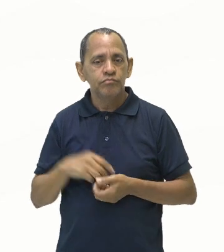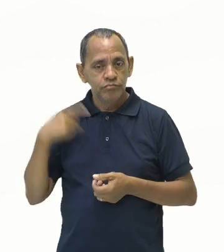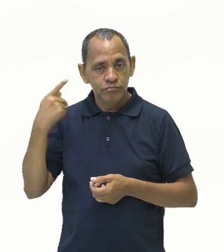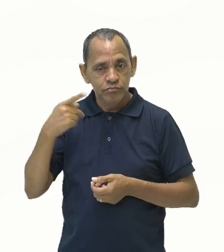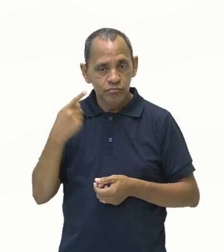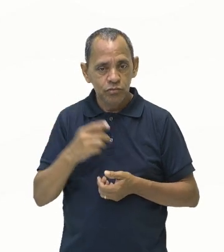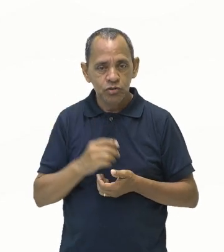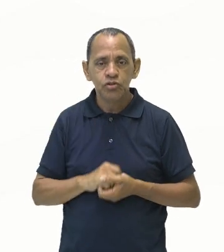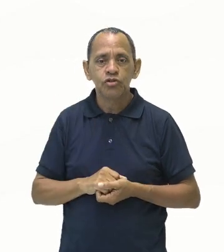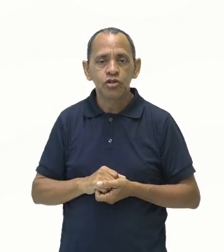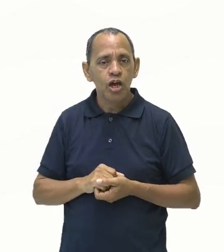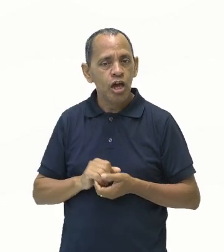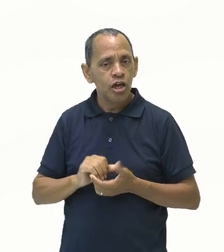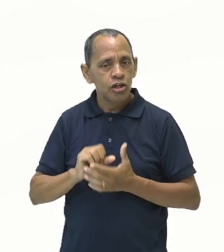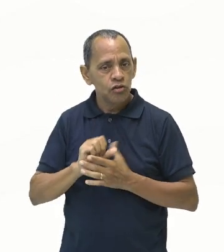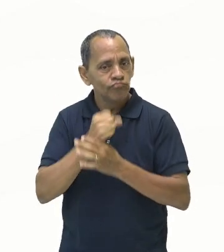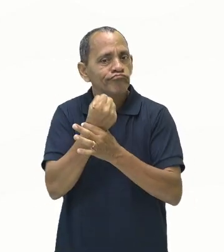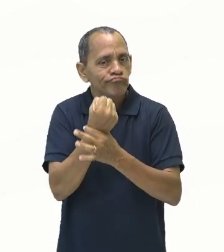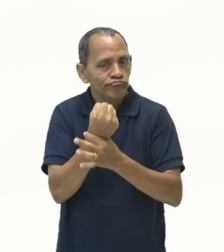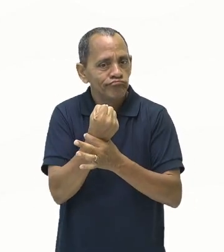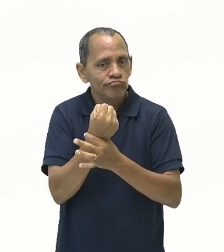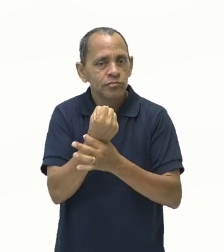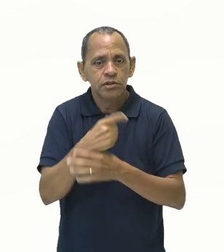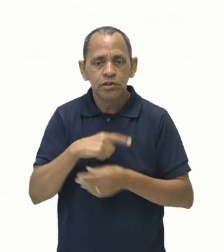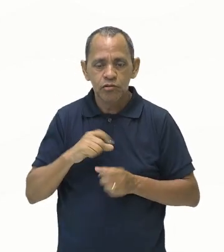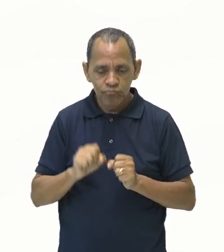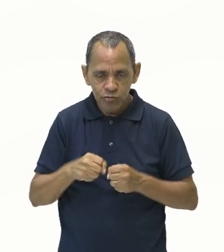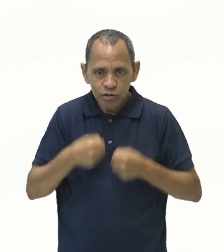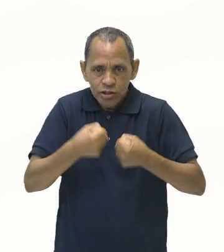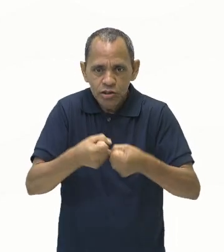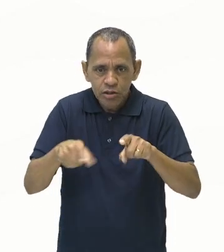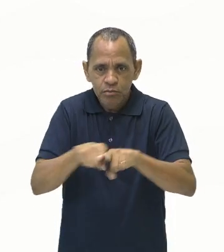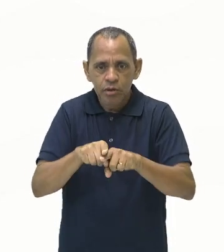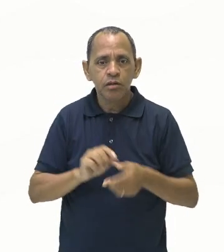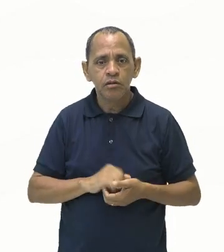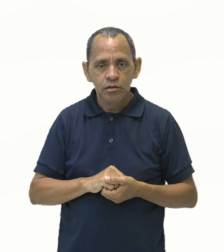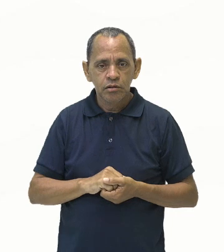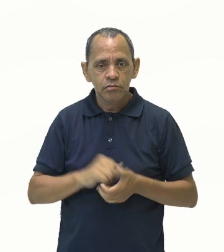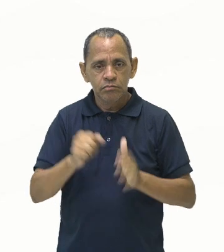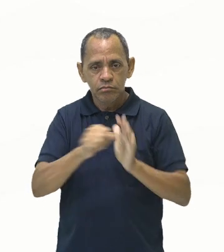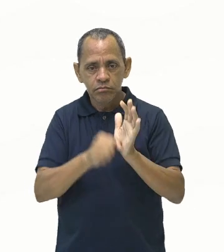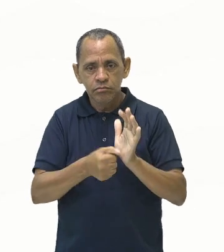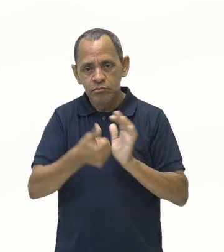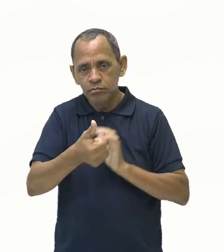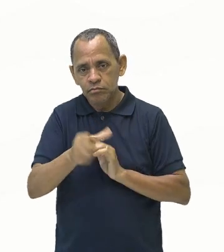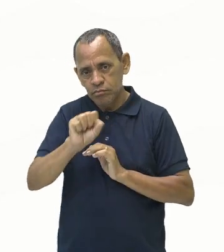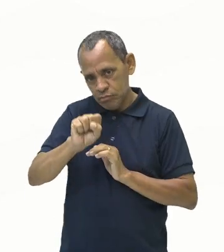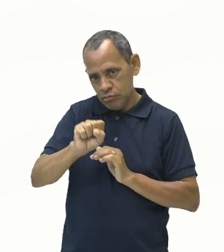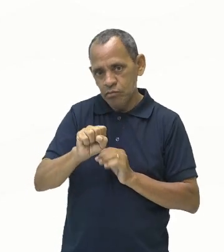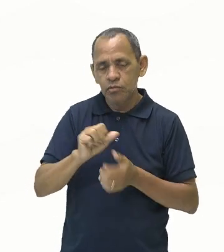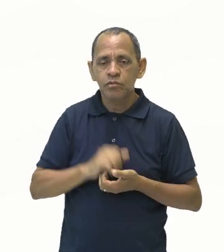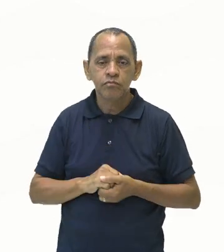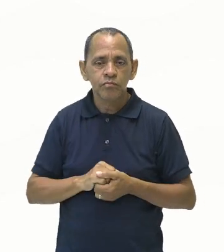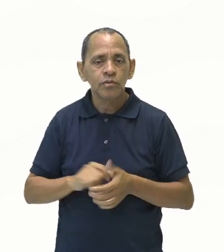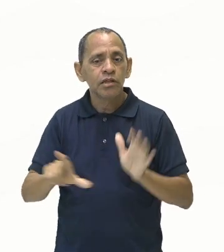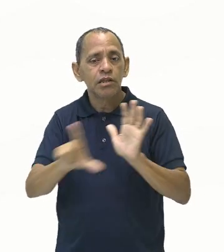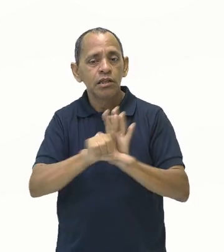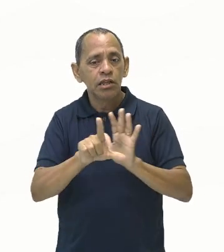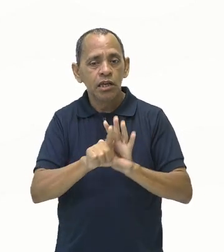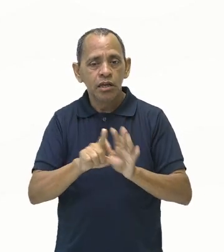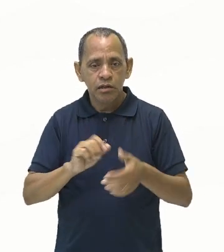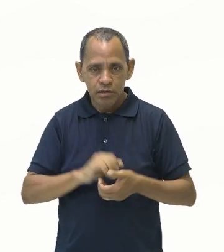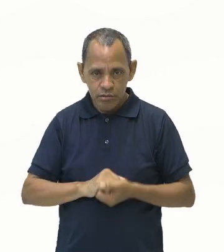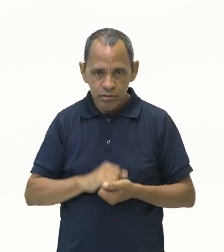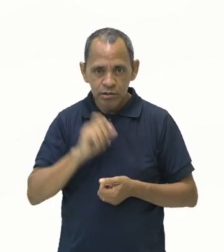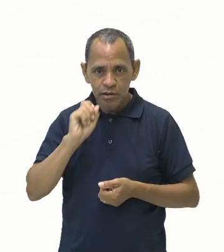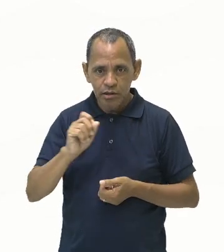intensificou no século XVIII. Essa política ela era conhecida como a Lei dos Cercamentos, que nada